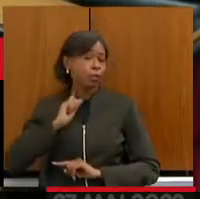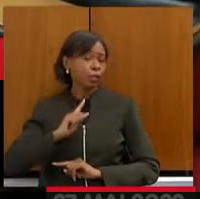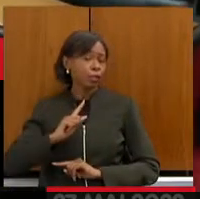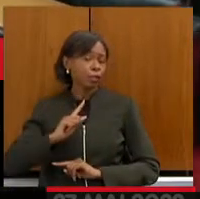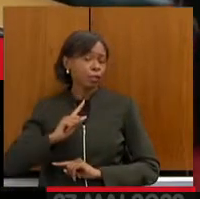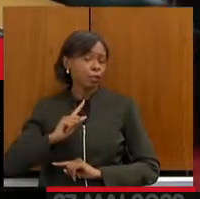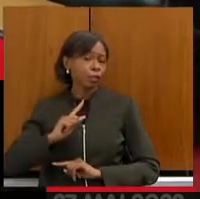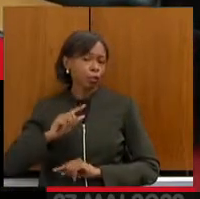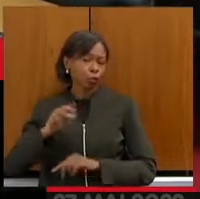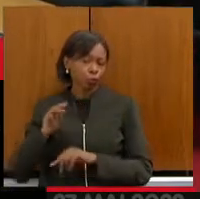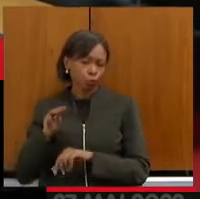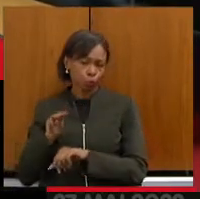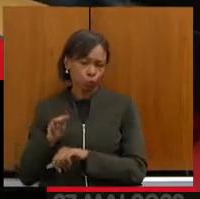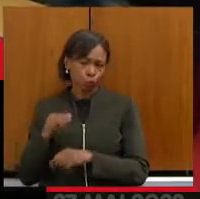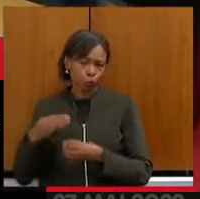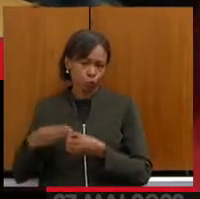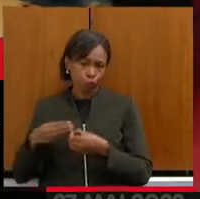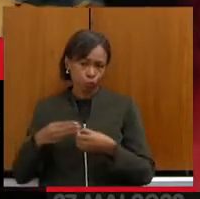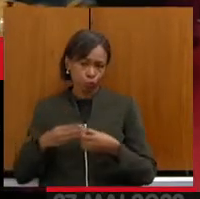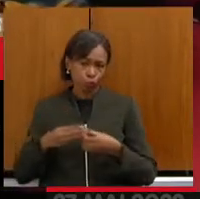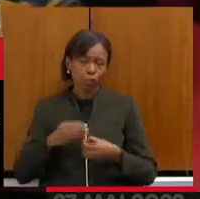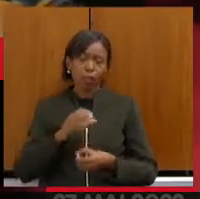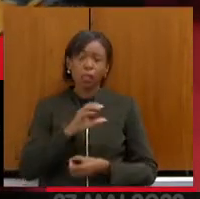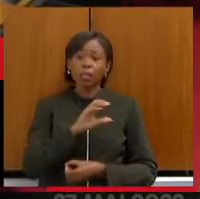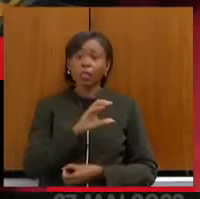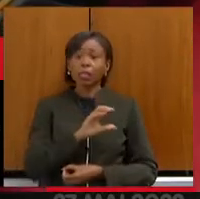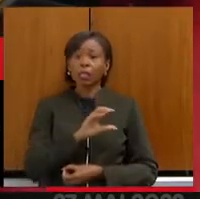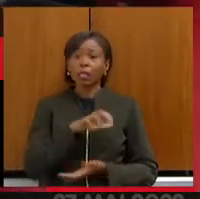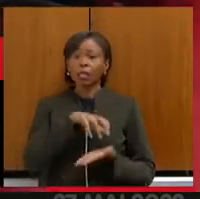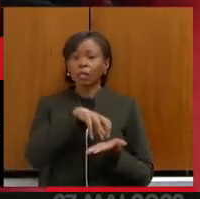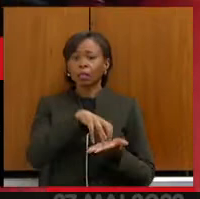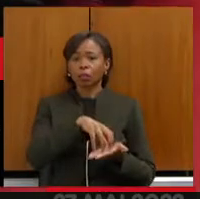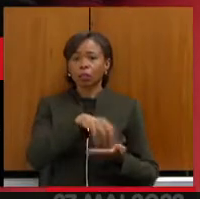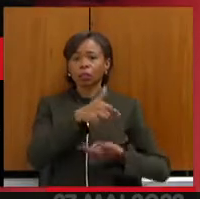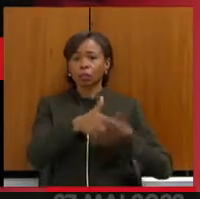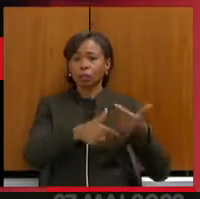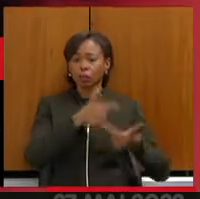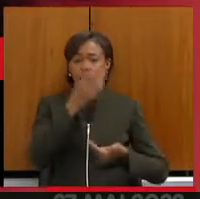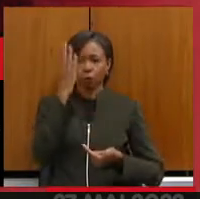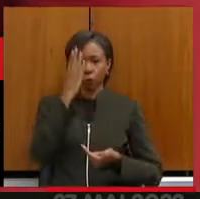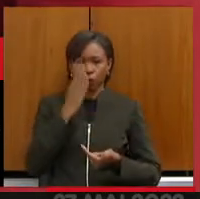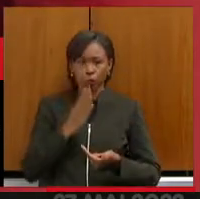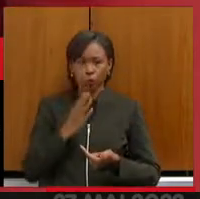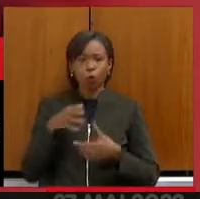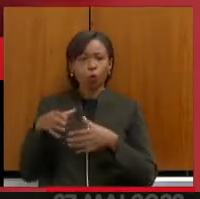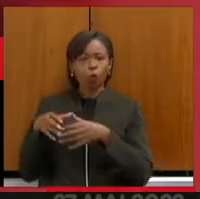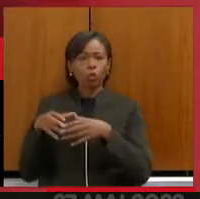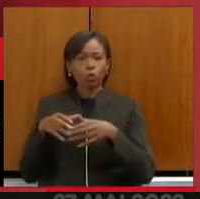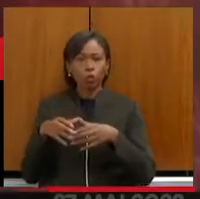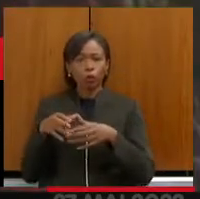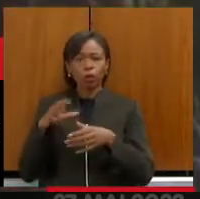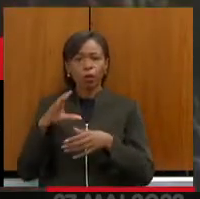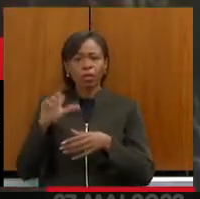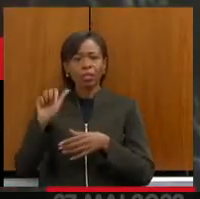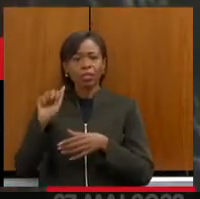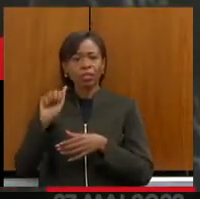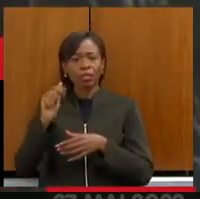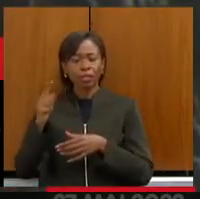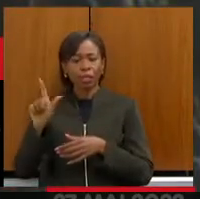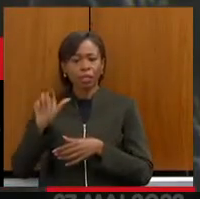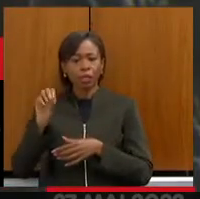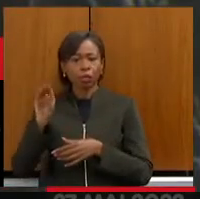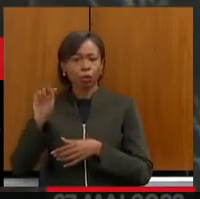Central dos trabalhadores e trabalhadoras do Brasil coletivo clã das lobas coletivo mães pela